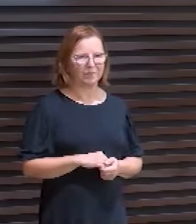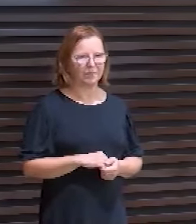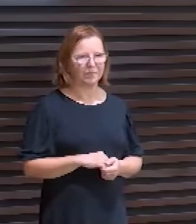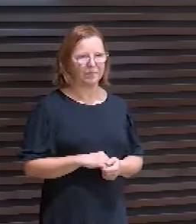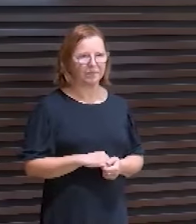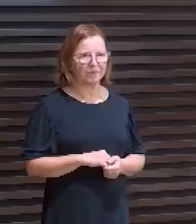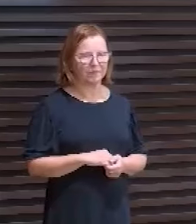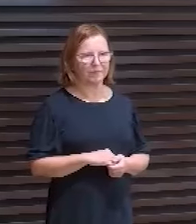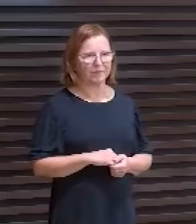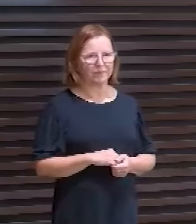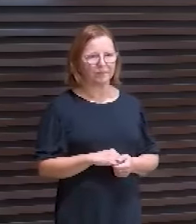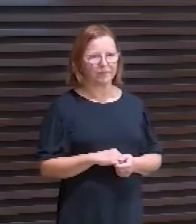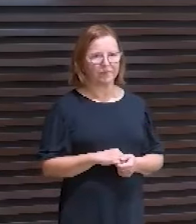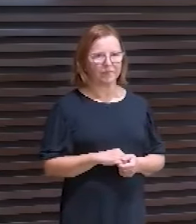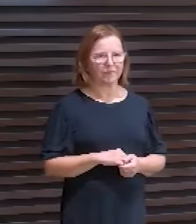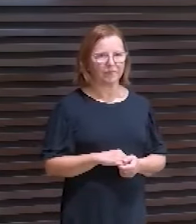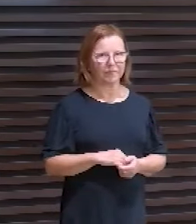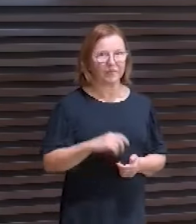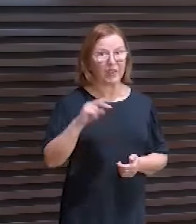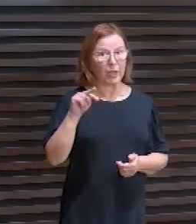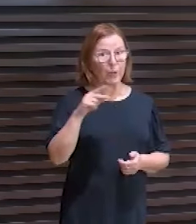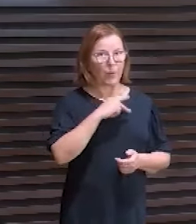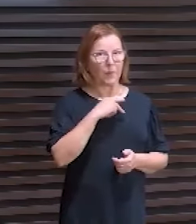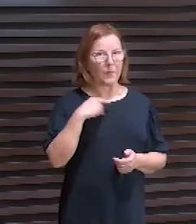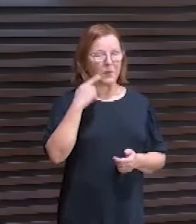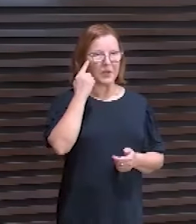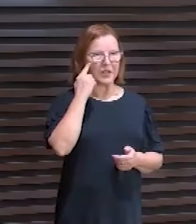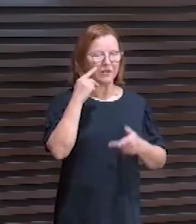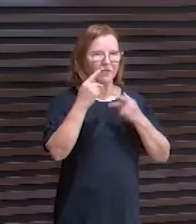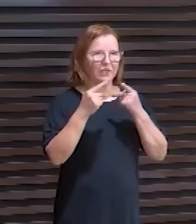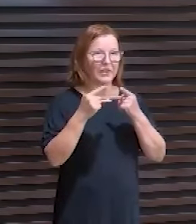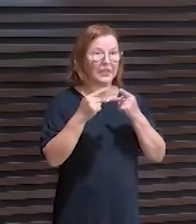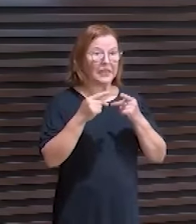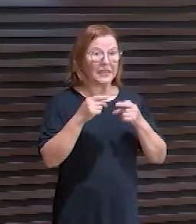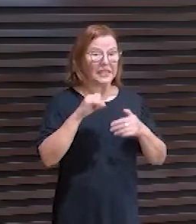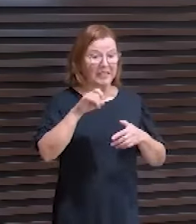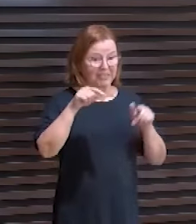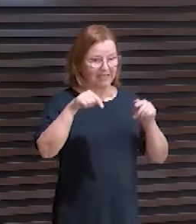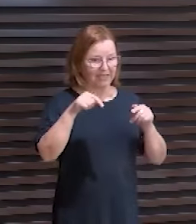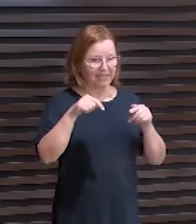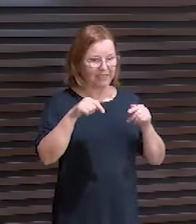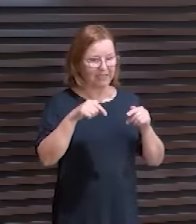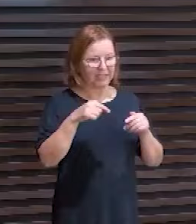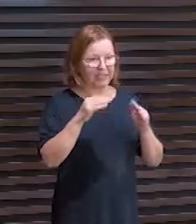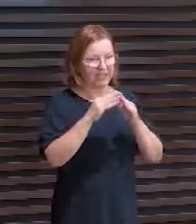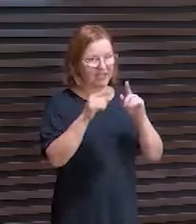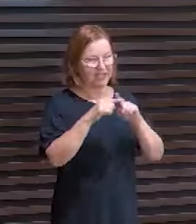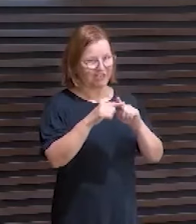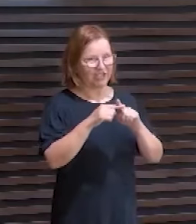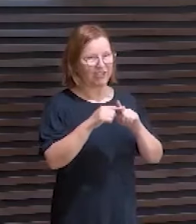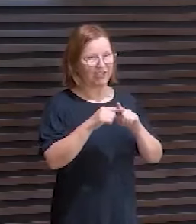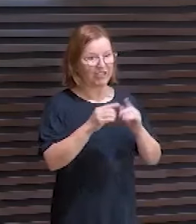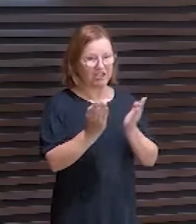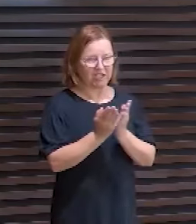senhor como diz o pastor Glen se eu tivesse numa igreja de crente eu ia ouvir um amém